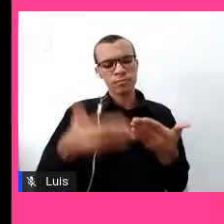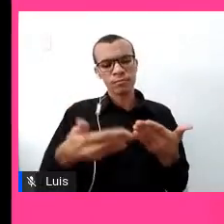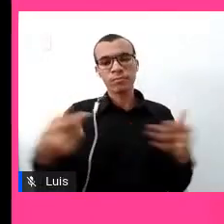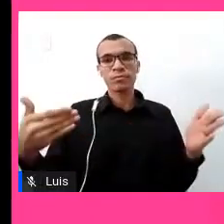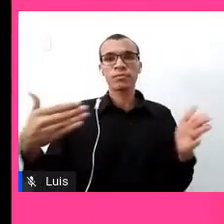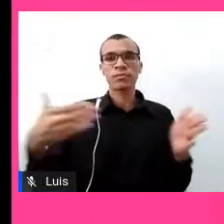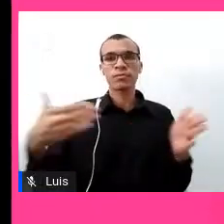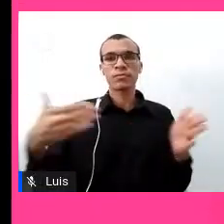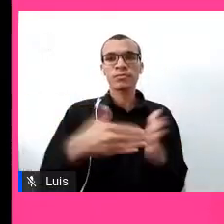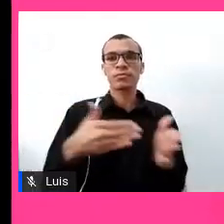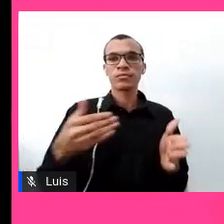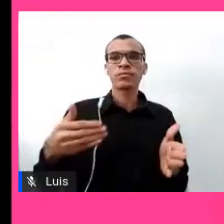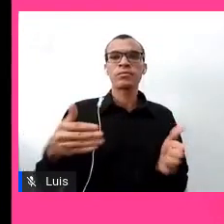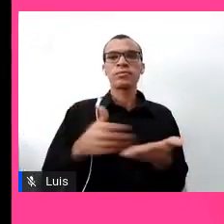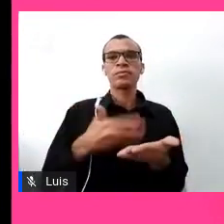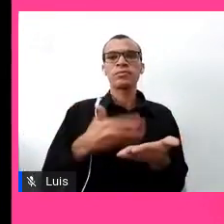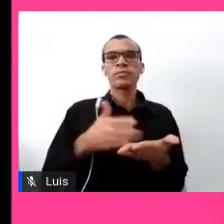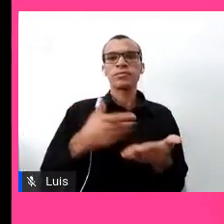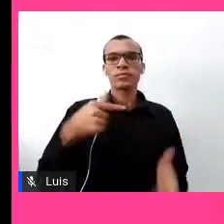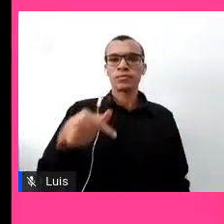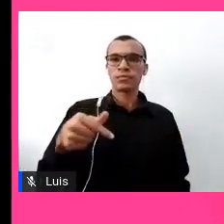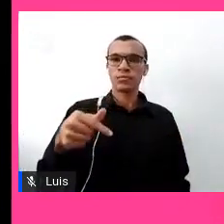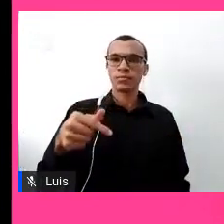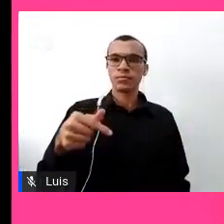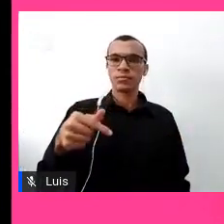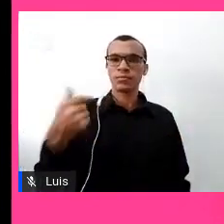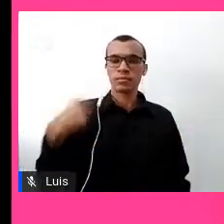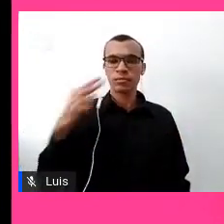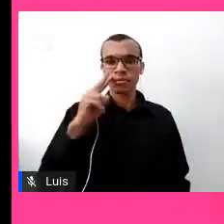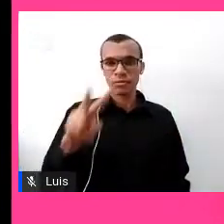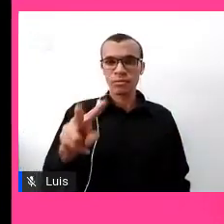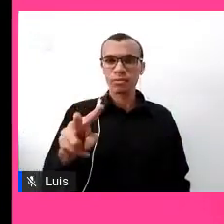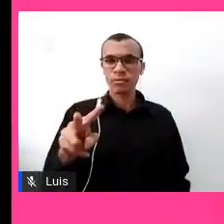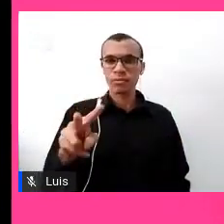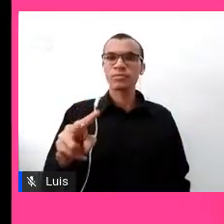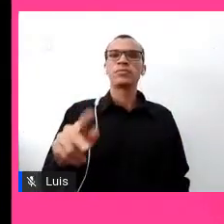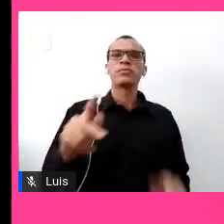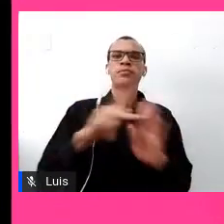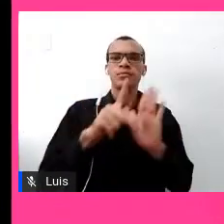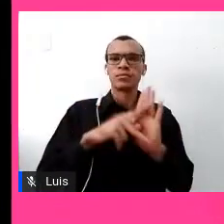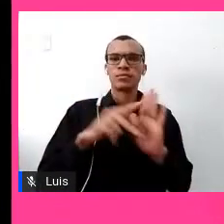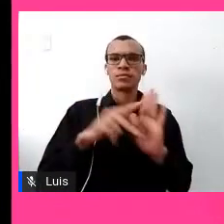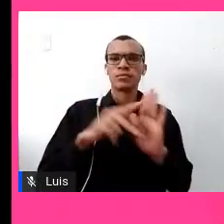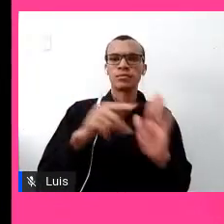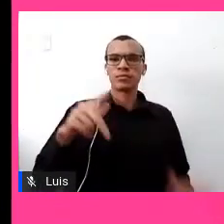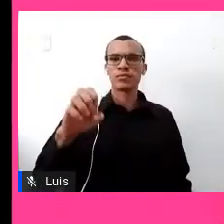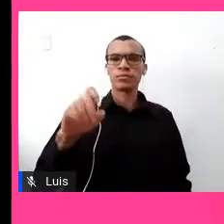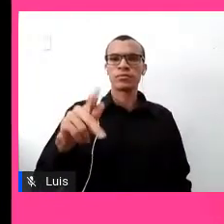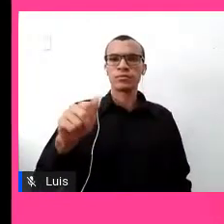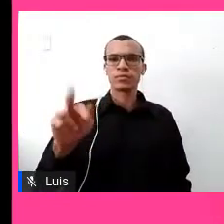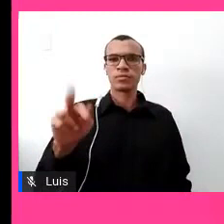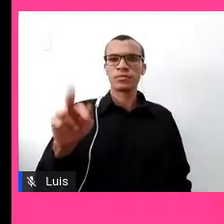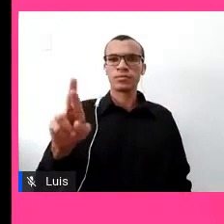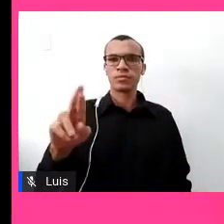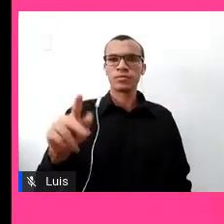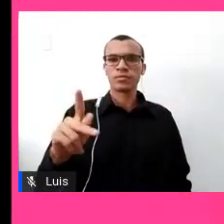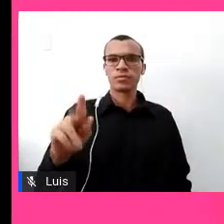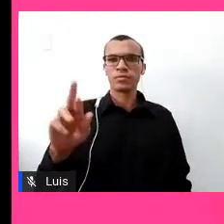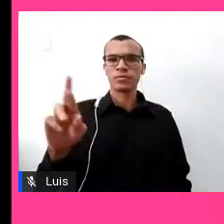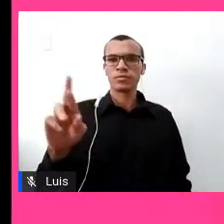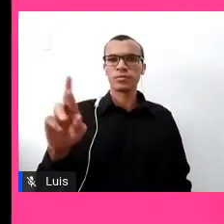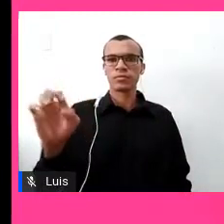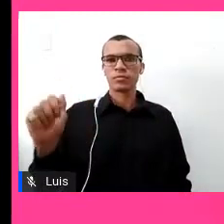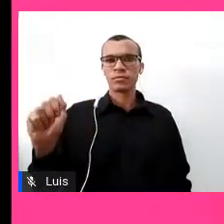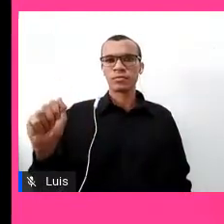7. Eu estou olhando pelo programa Pepacura e eu acabei de colocar a numeração. Então, ó, ele começa